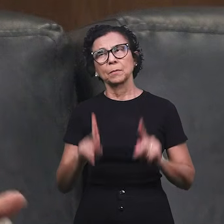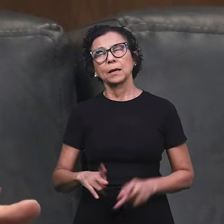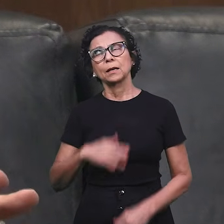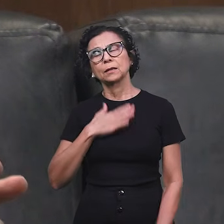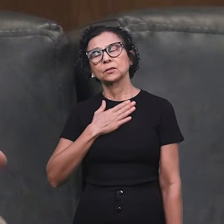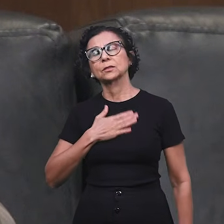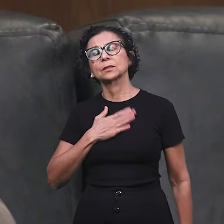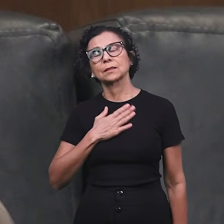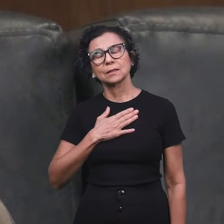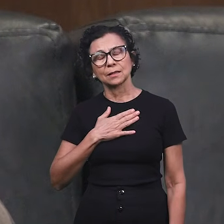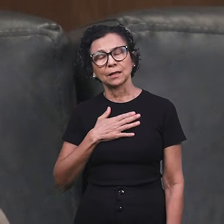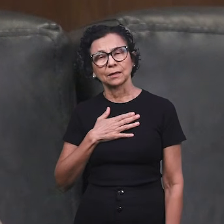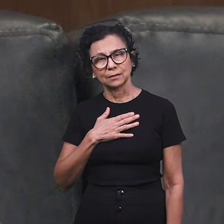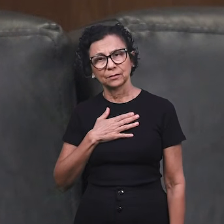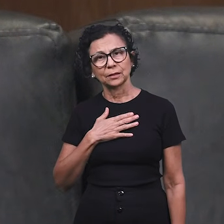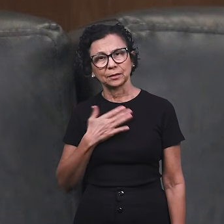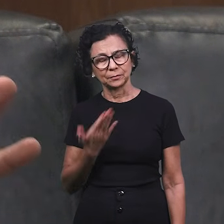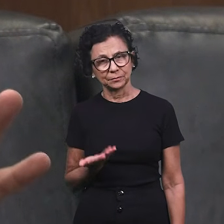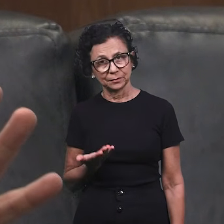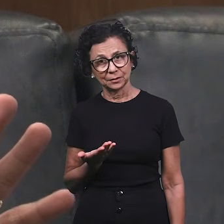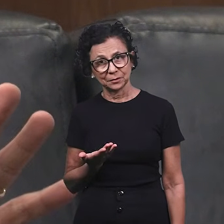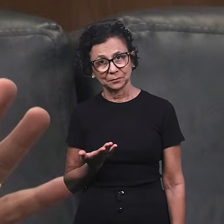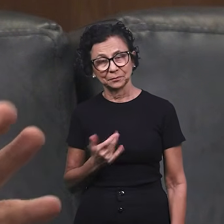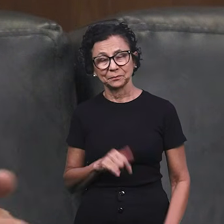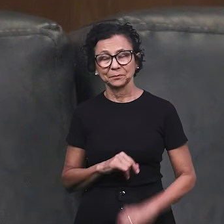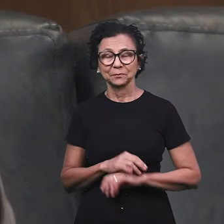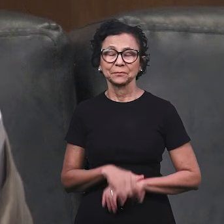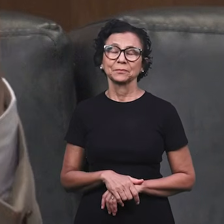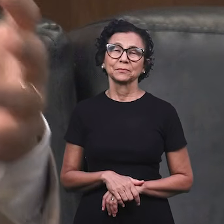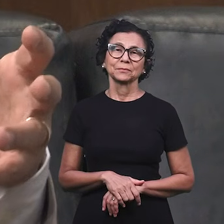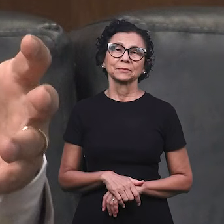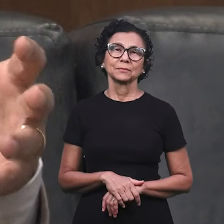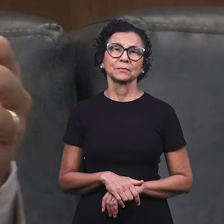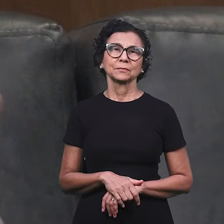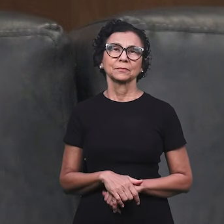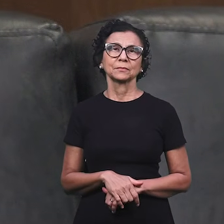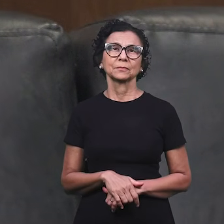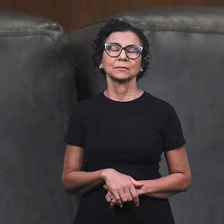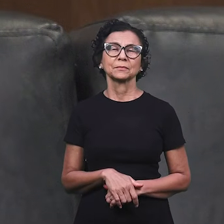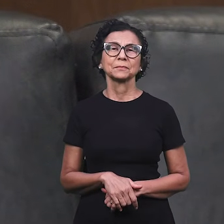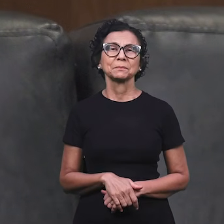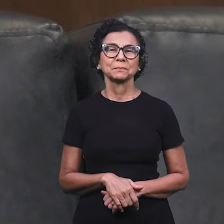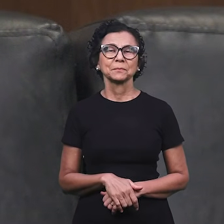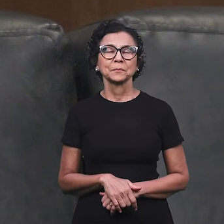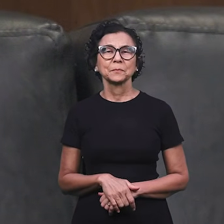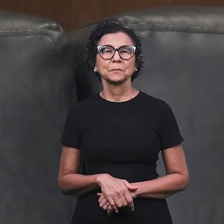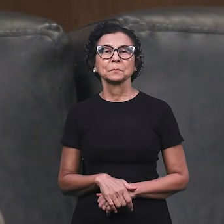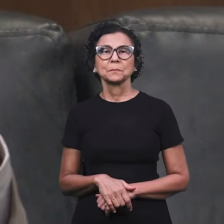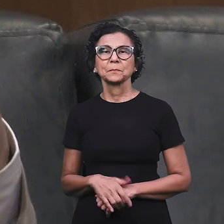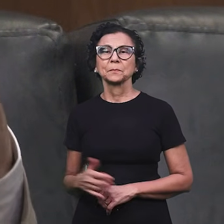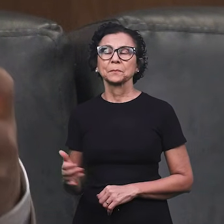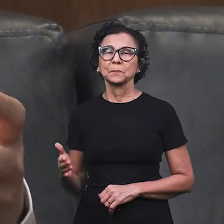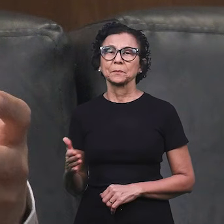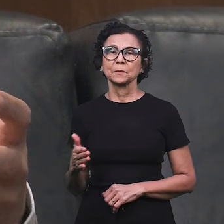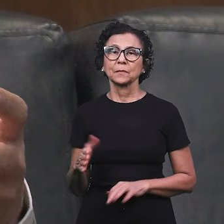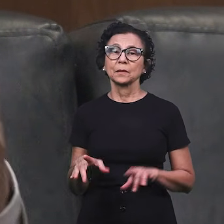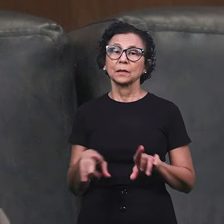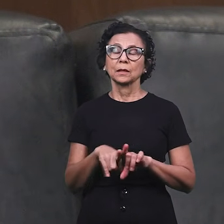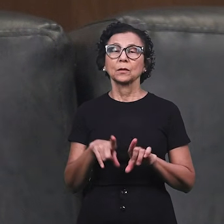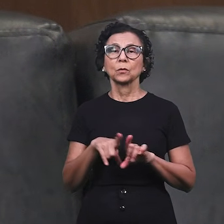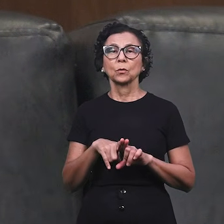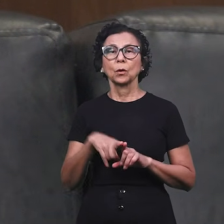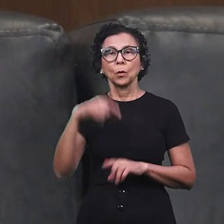ficar sossegado, um lugar para você ter tranquilidade. Porque a vida já é tão difícil. Agora, Salomão queria mais que